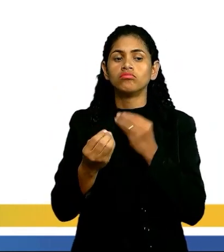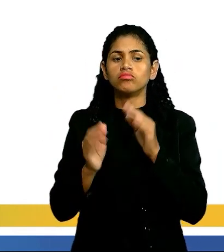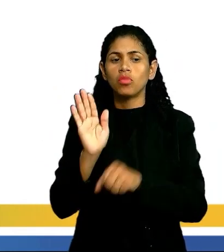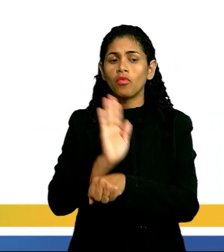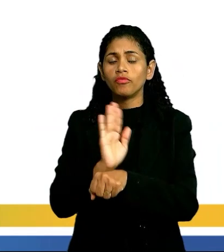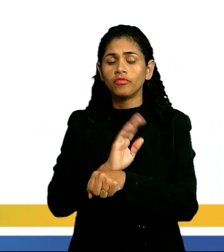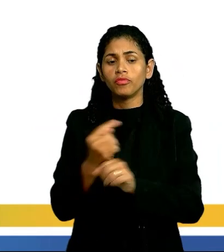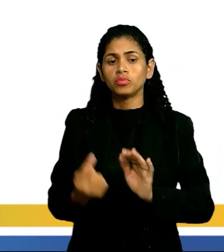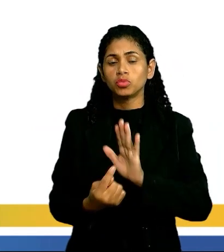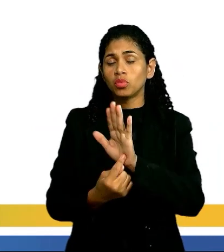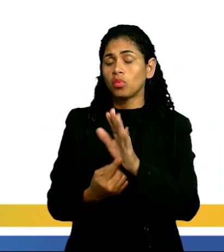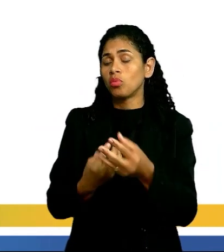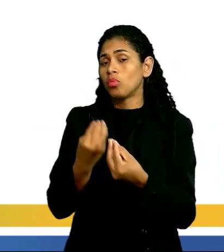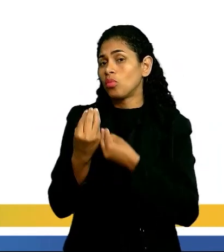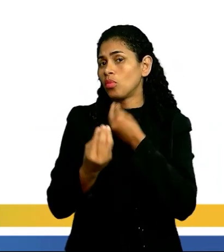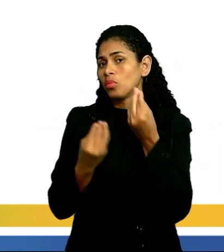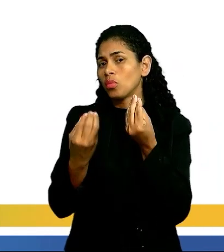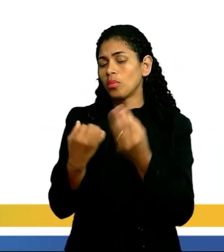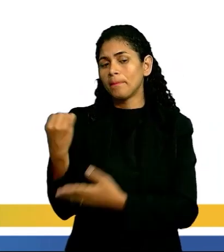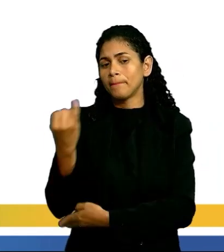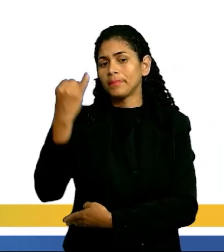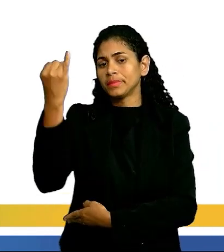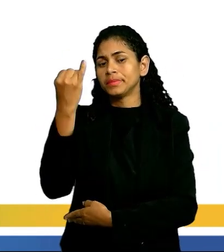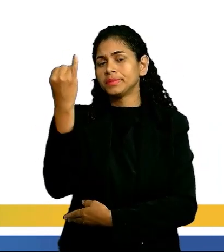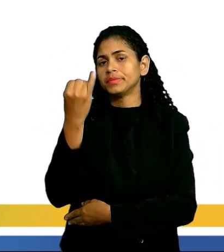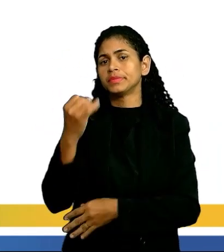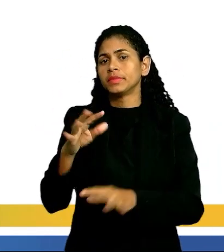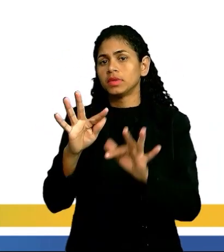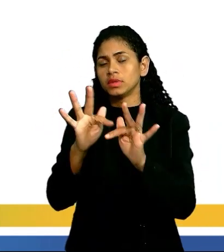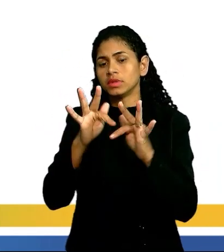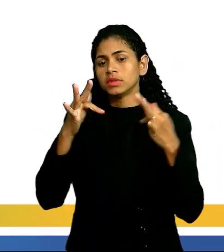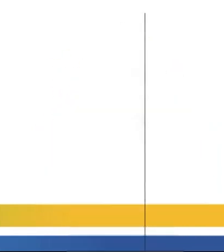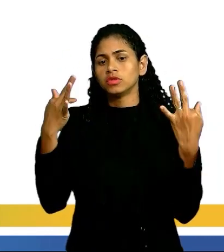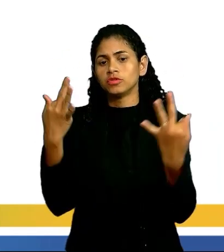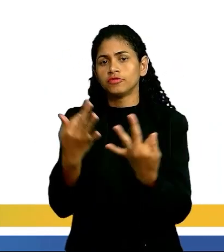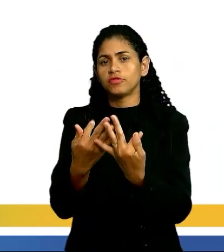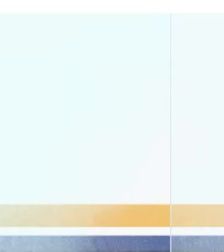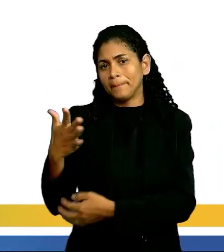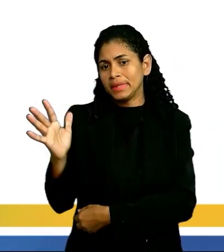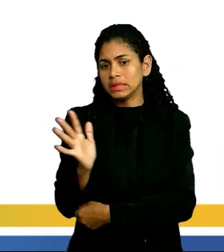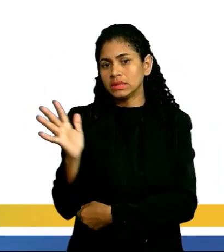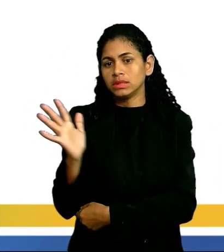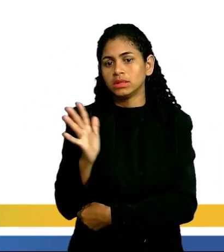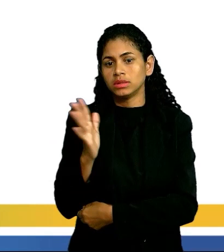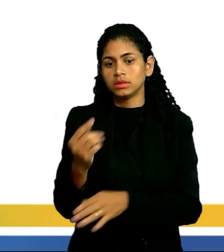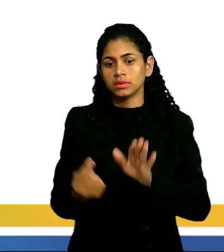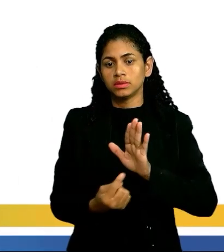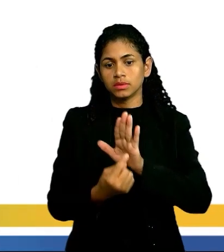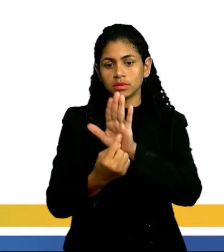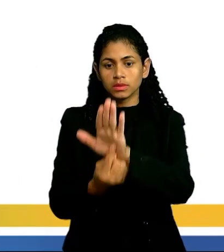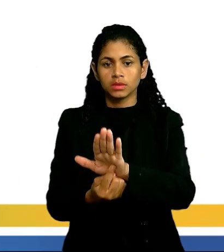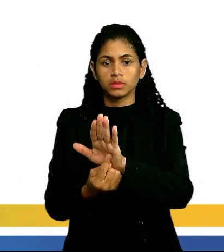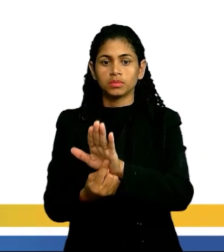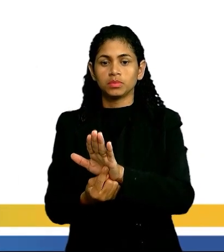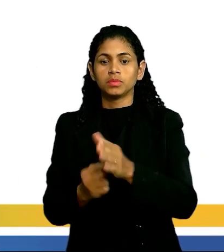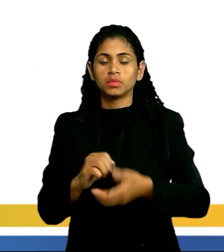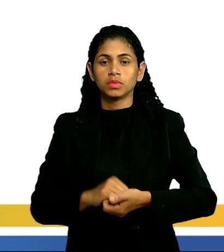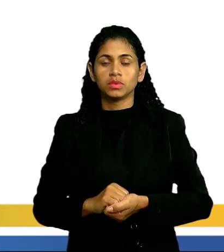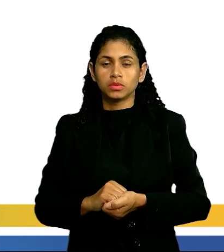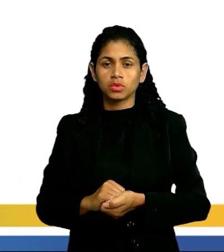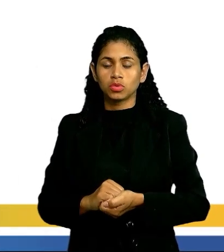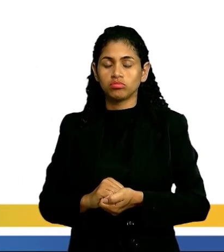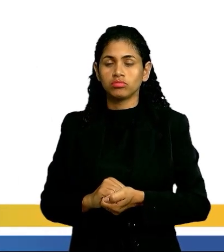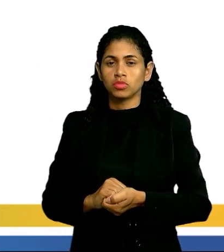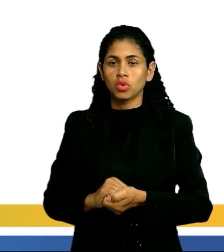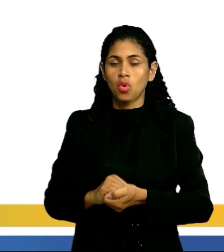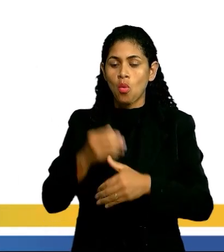importante família de banqueiros judeus beneficiou-se das discórdias entre as nações europeias, acumulando fortuna às